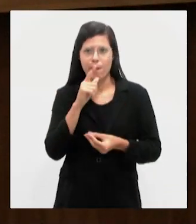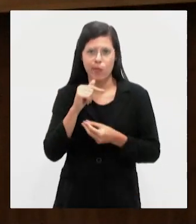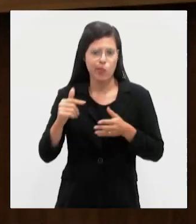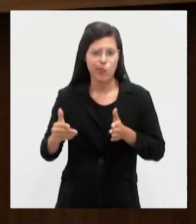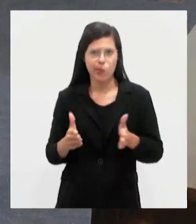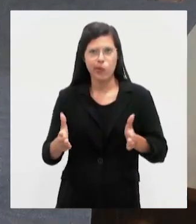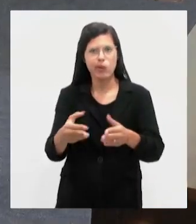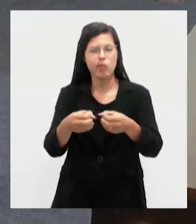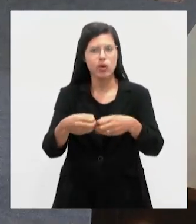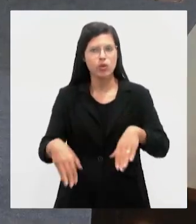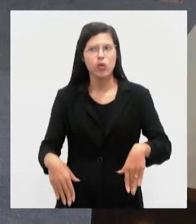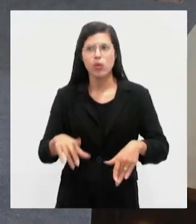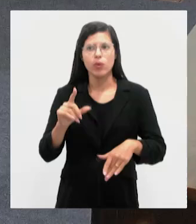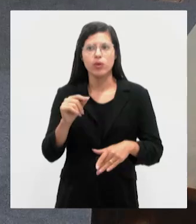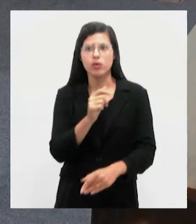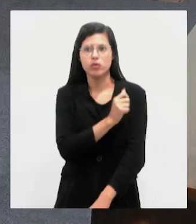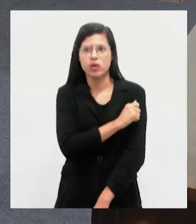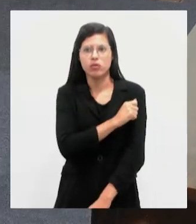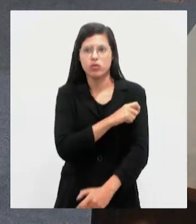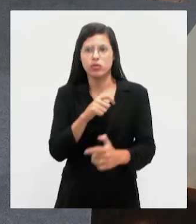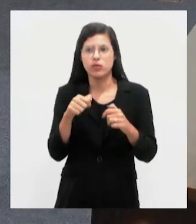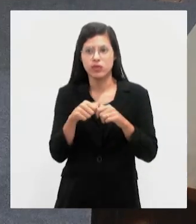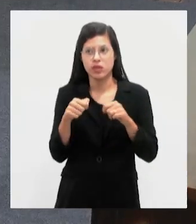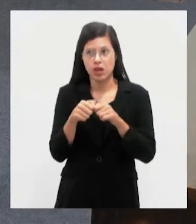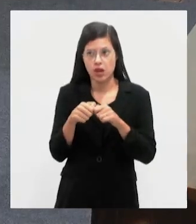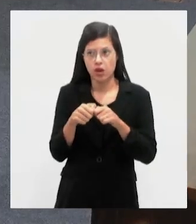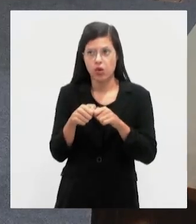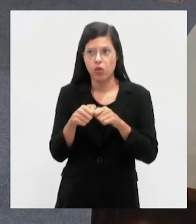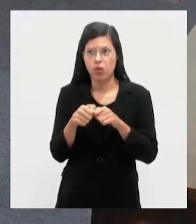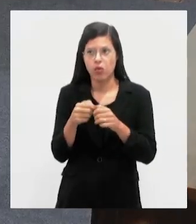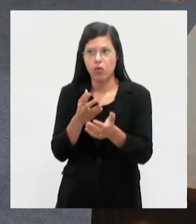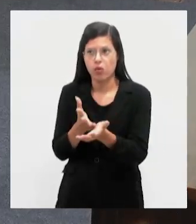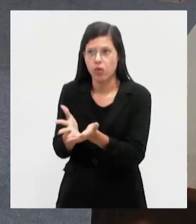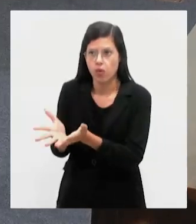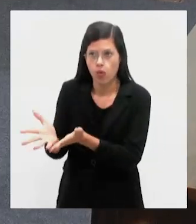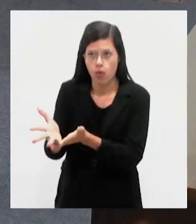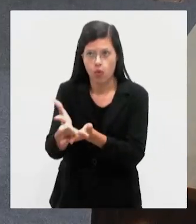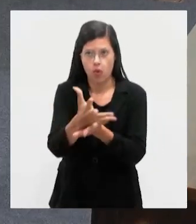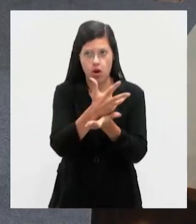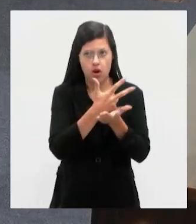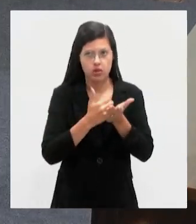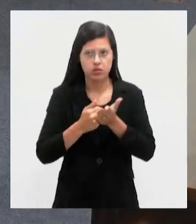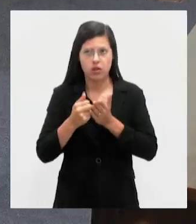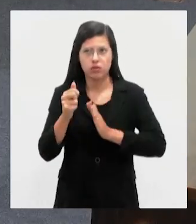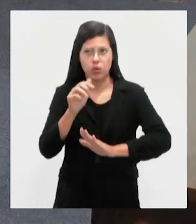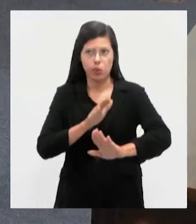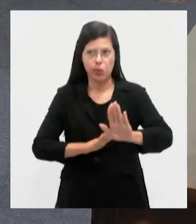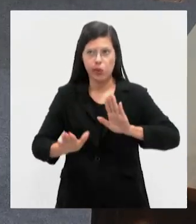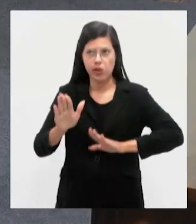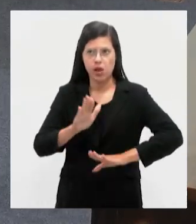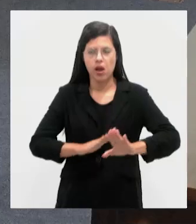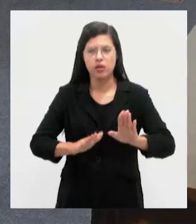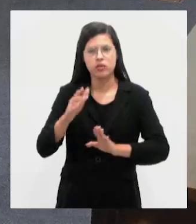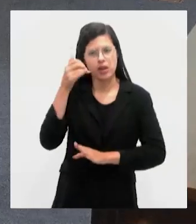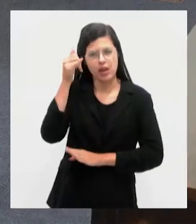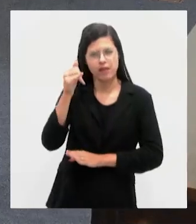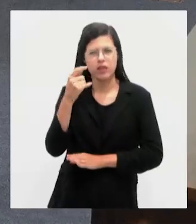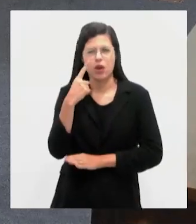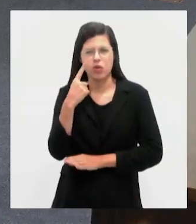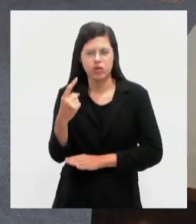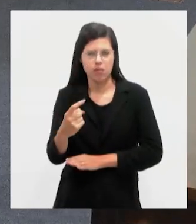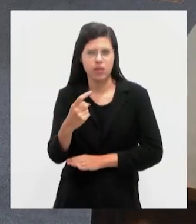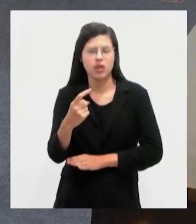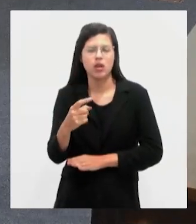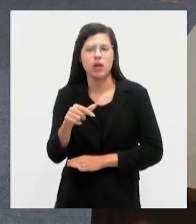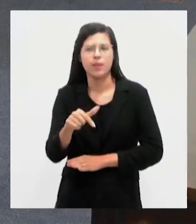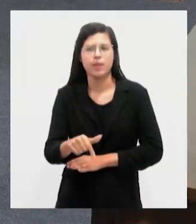com a orientação dos professores? Coletavam, com os cuidados para não contaminar a amostra, em vários